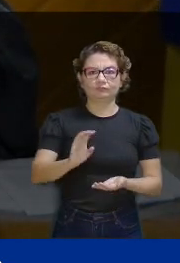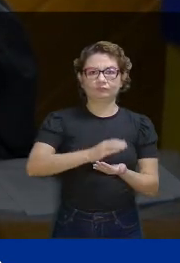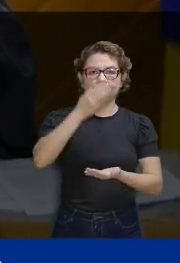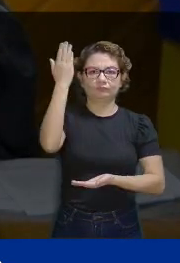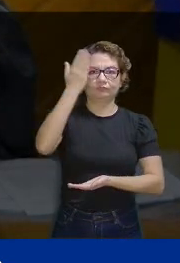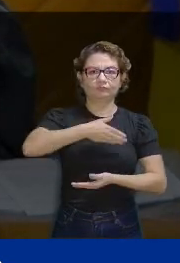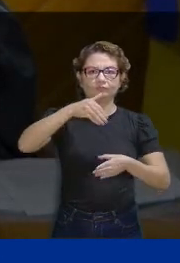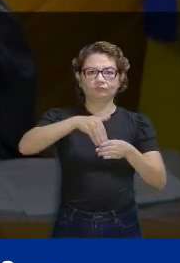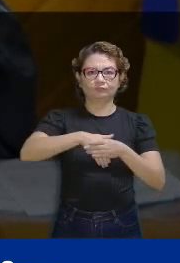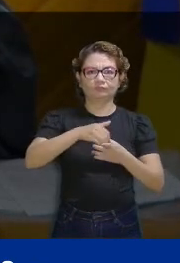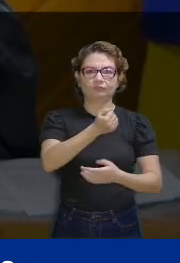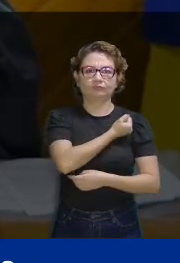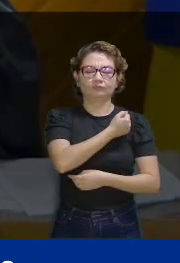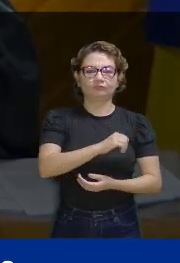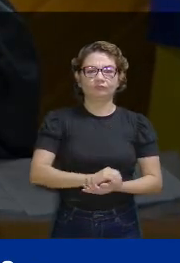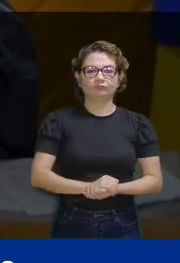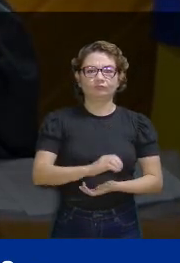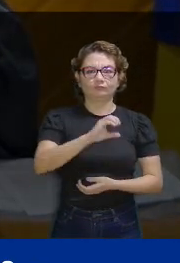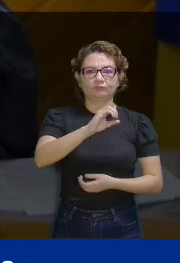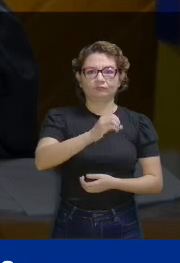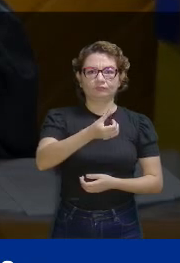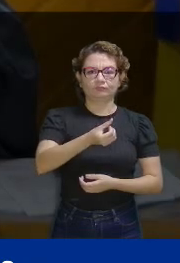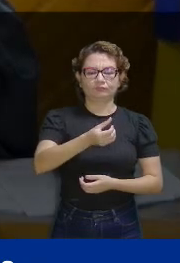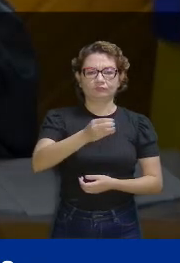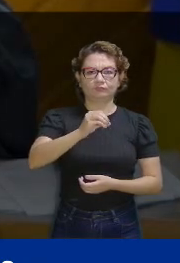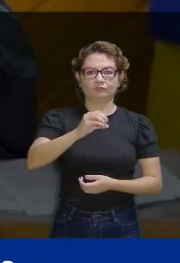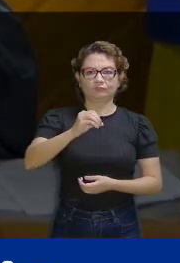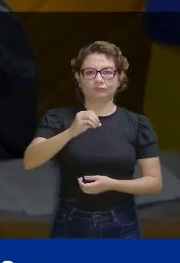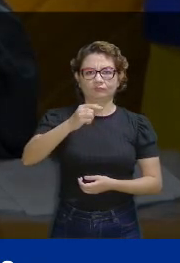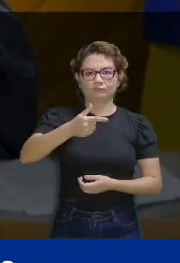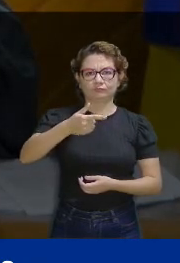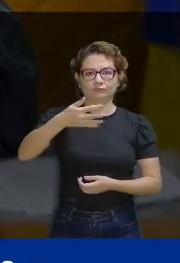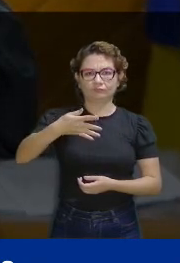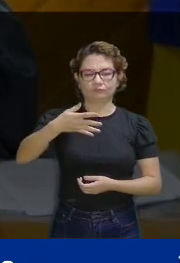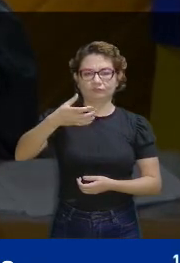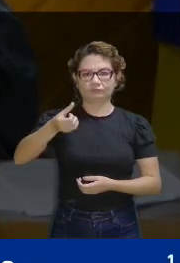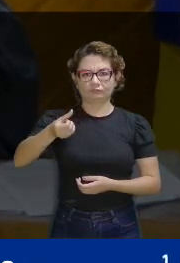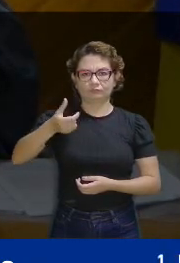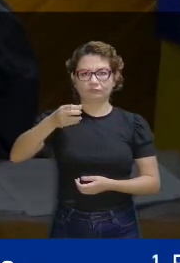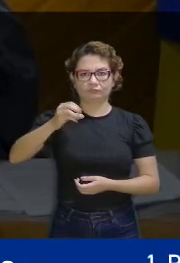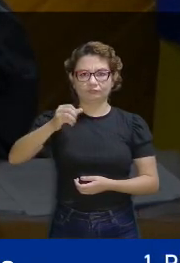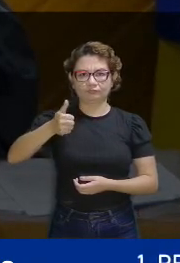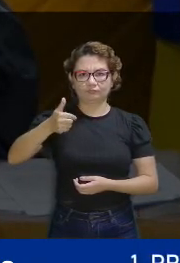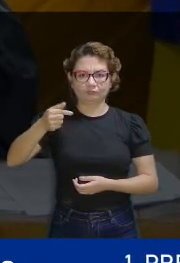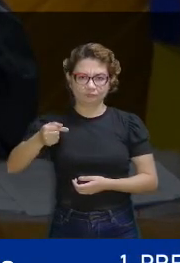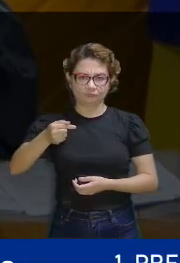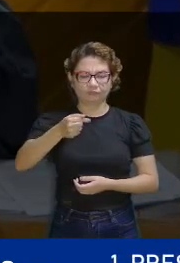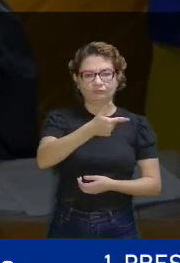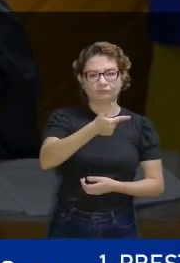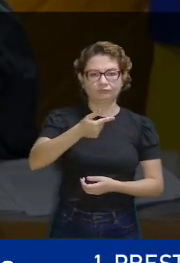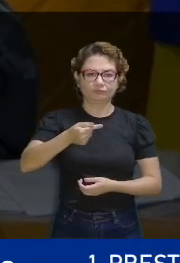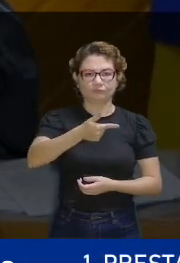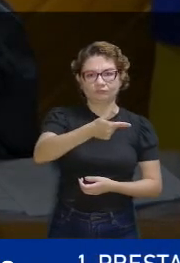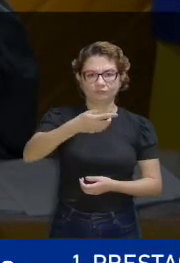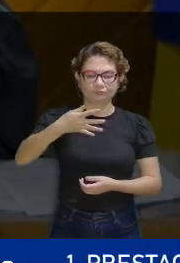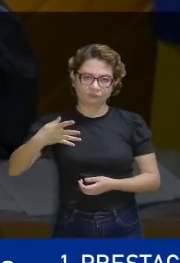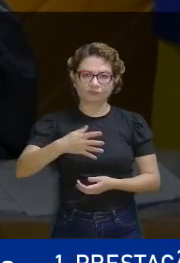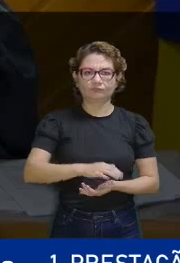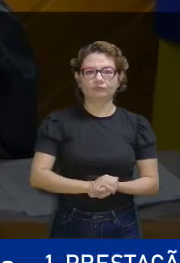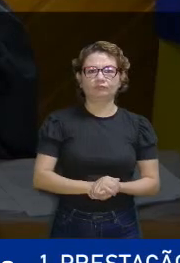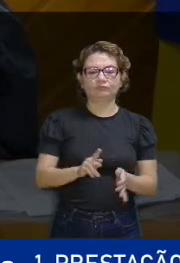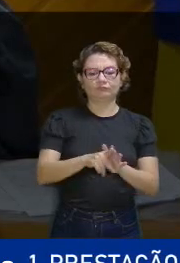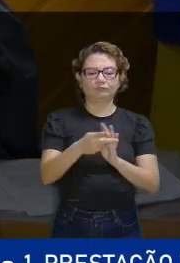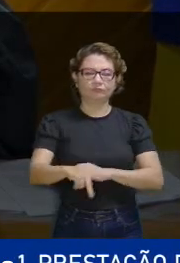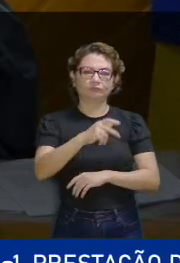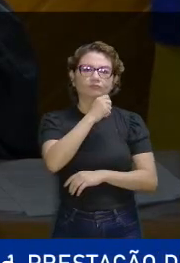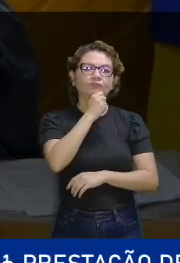de cabelos castanhos escuros, curtos, cortiços laterais, usa óculos de armação escura, nariz afilado, bigode,